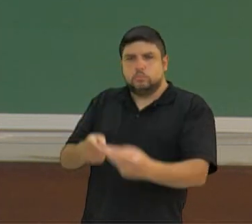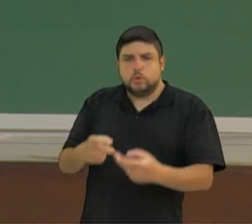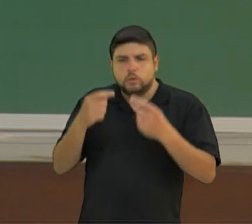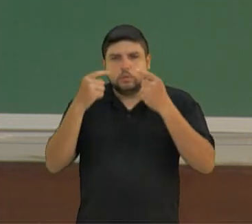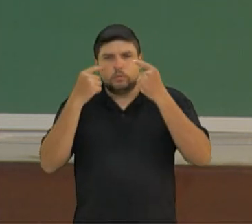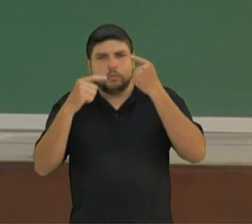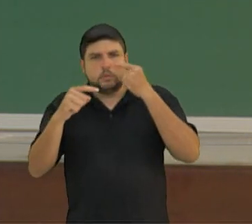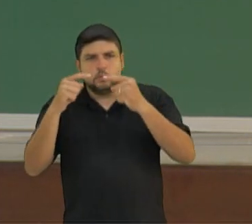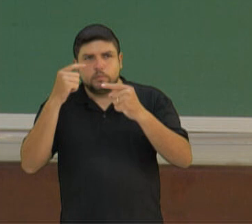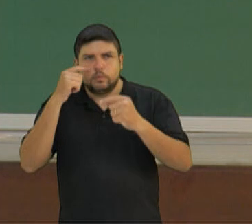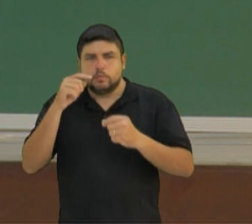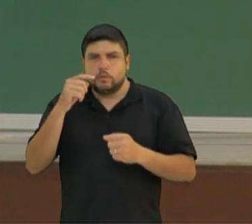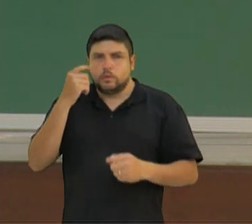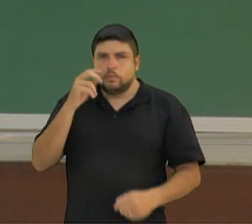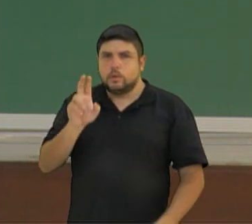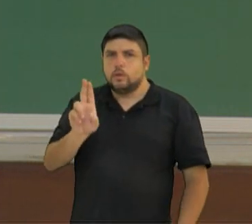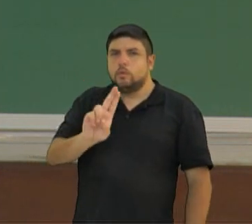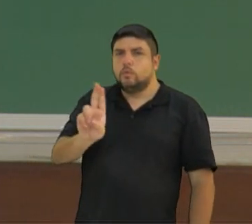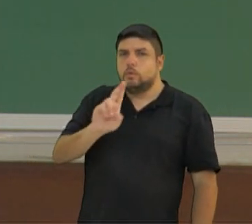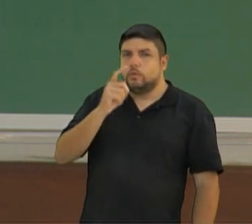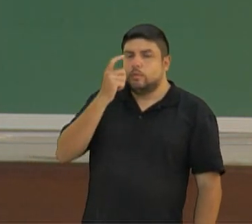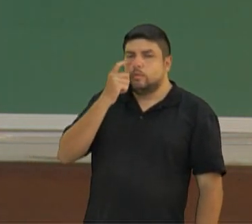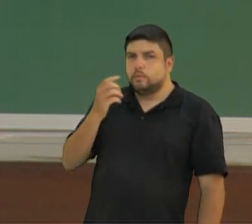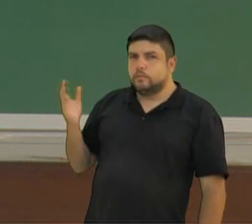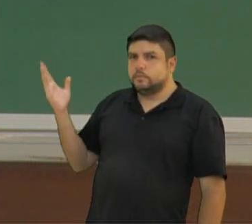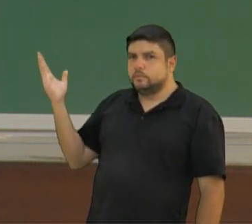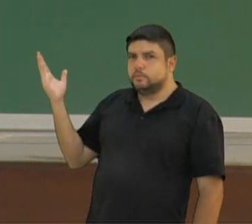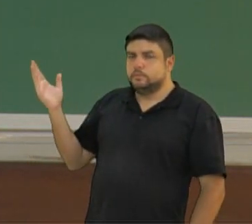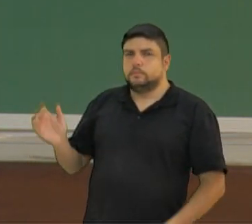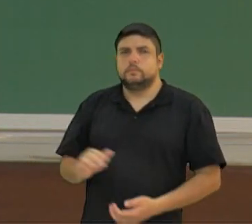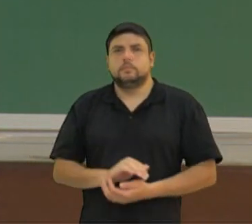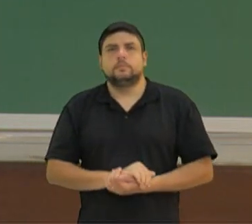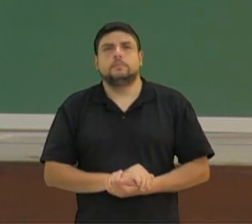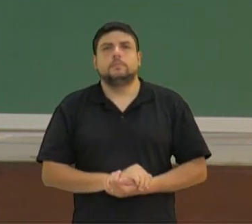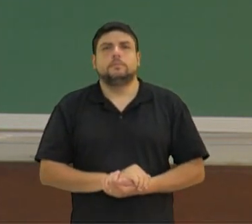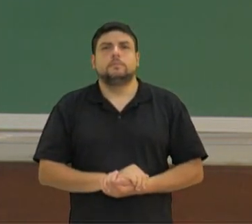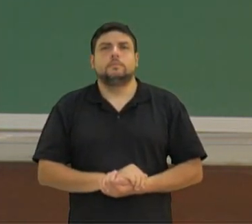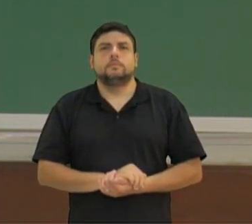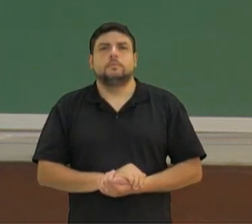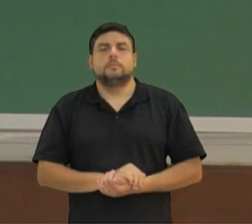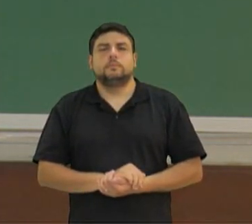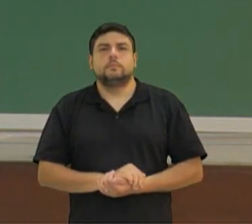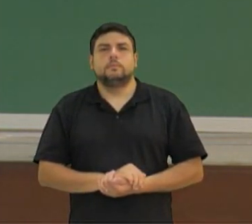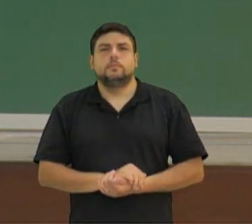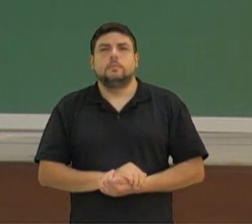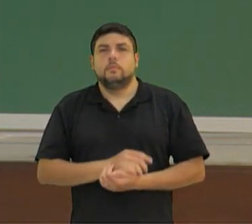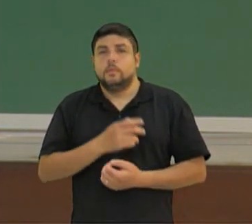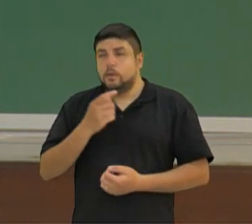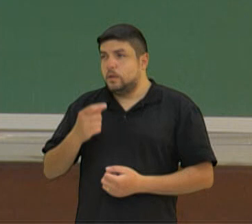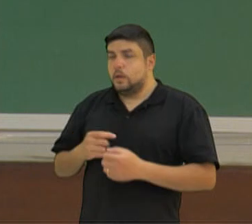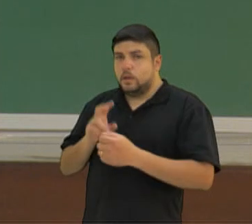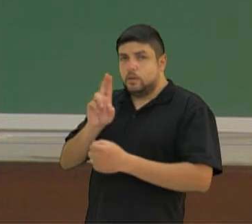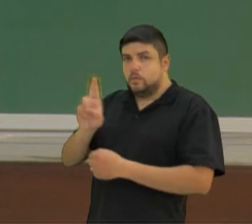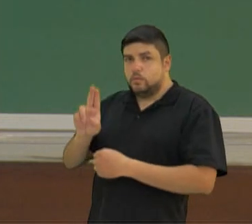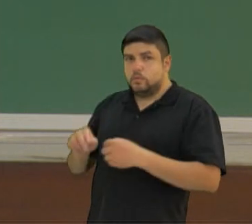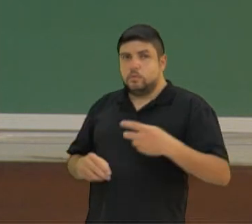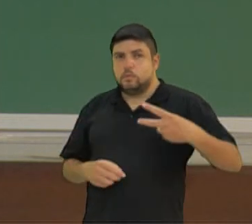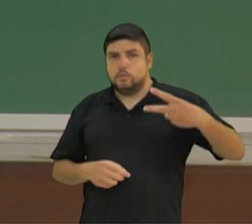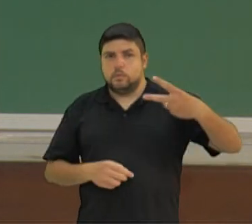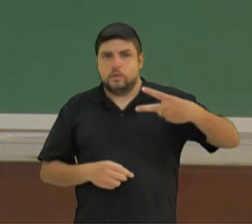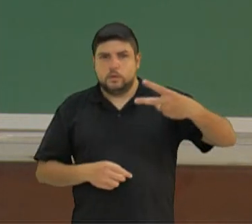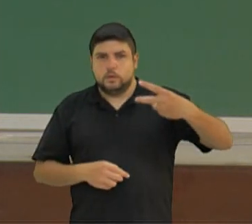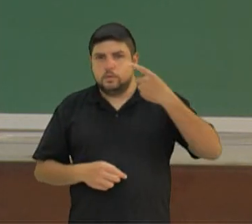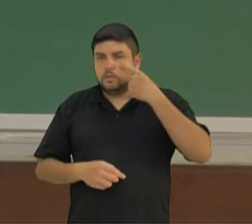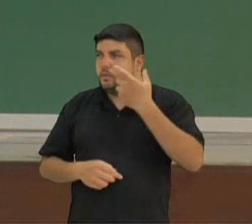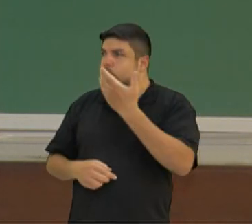Ferreiras Pena e Charles Frederick Hecht, tá? Foram esses dois pesquisadores que